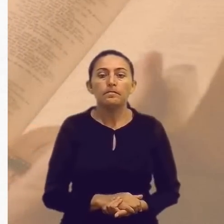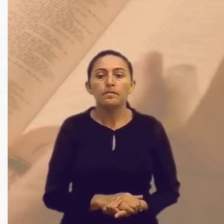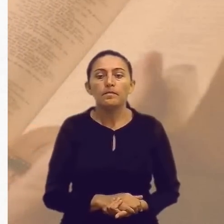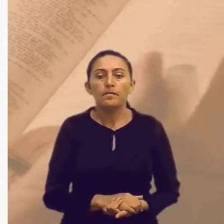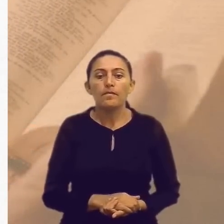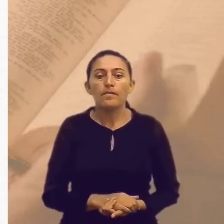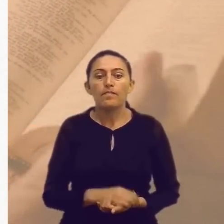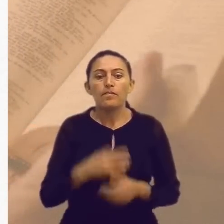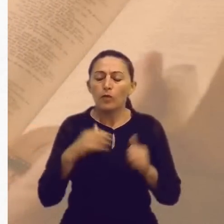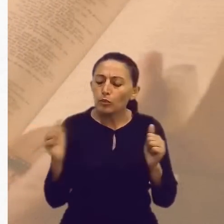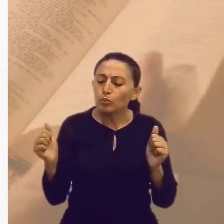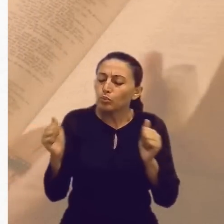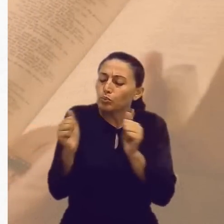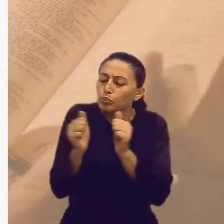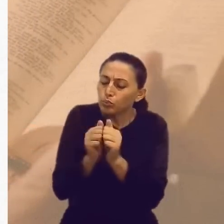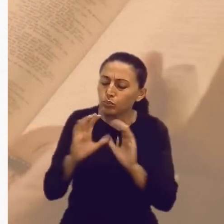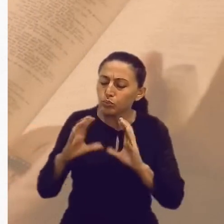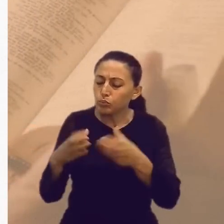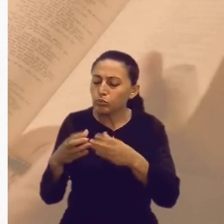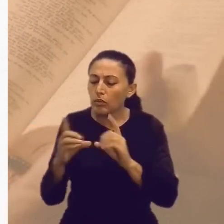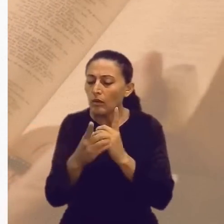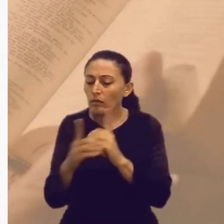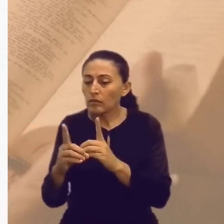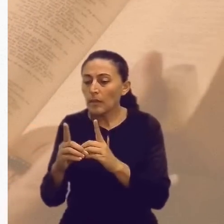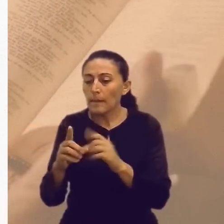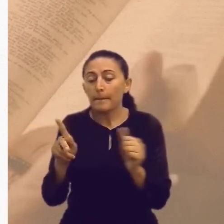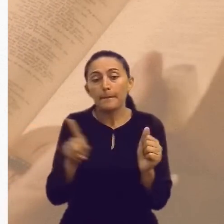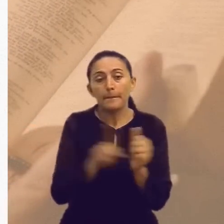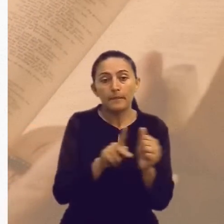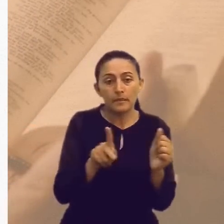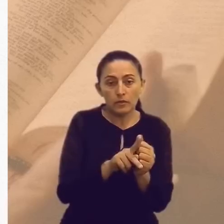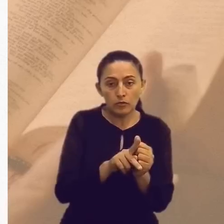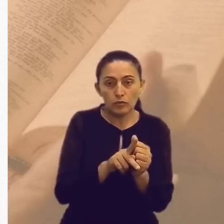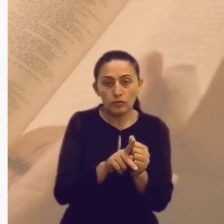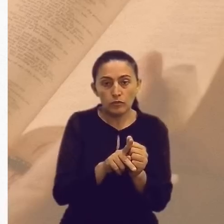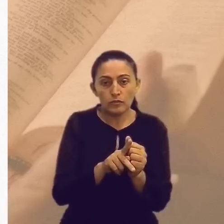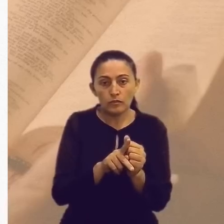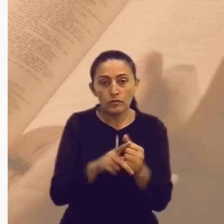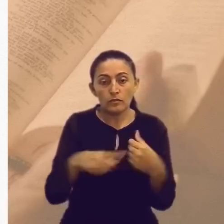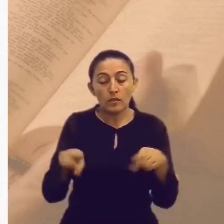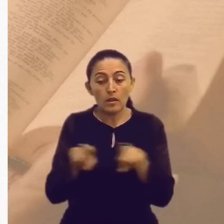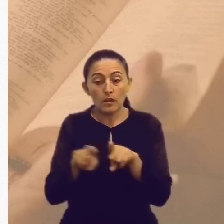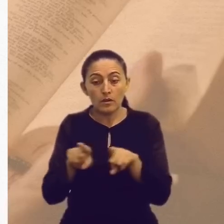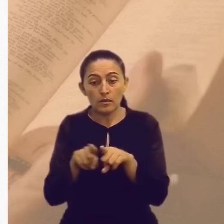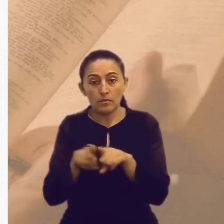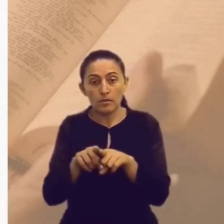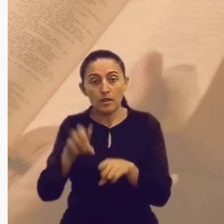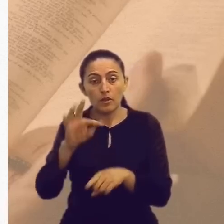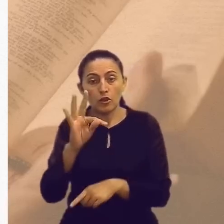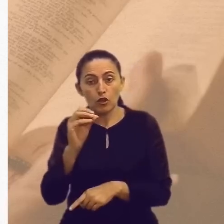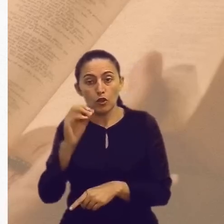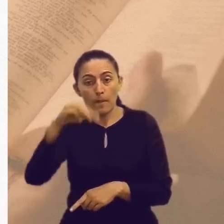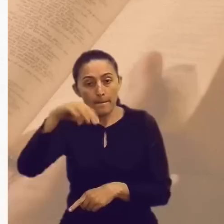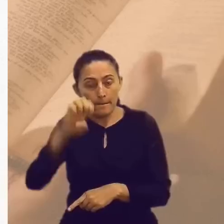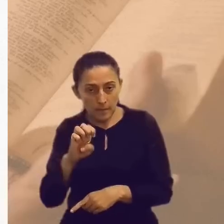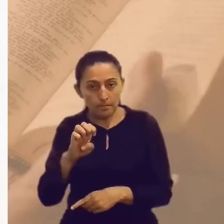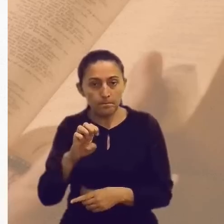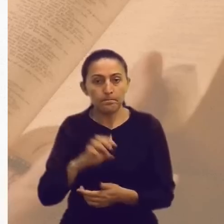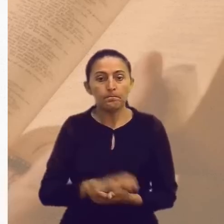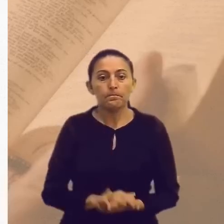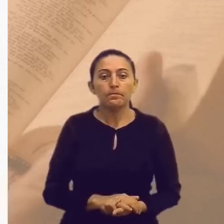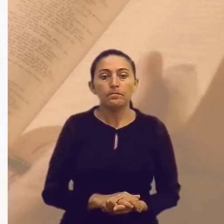Estavam juntos Simão Pedro e Tomé, chamado Dídimo,